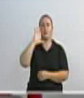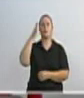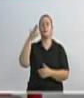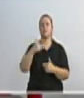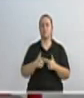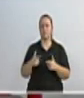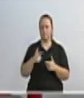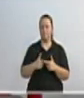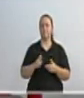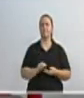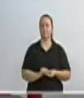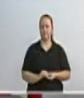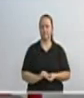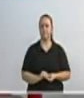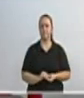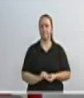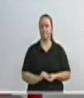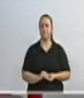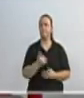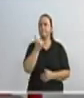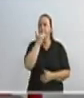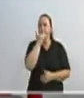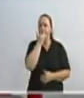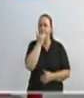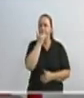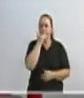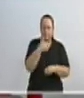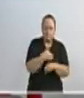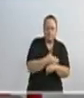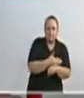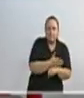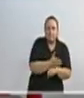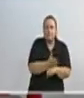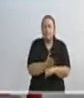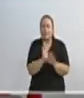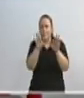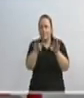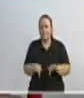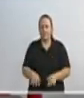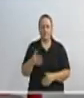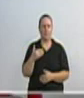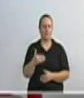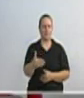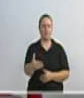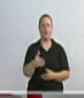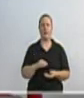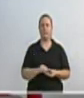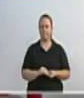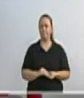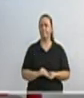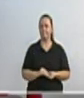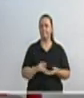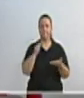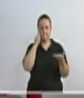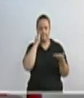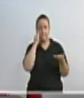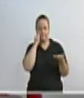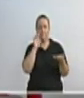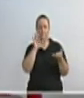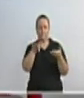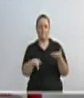se eu aqui estou passando um pouco do tempo aqui, quero encerrar então, vereador Almir, mas dizer